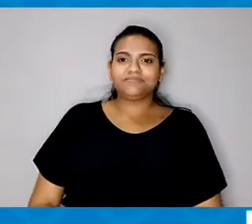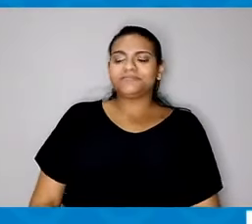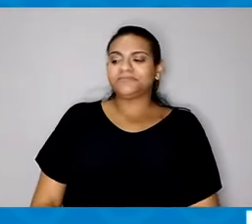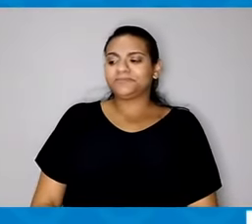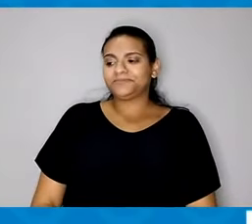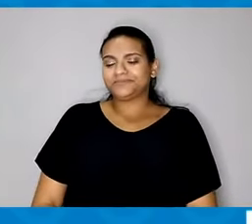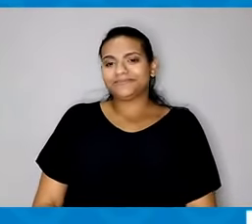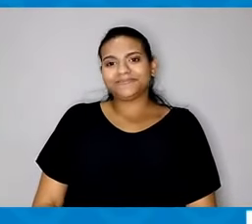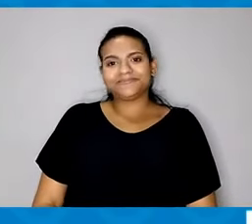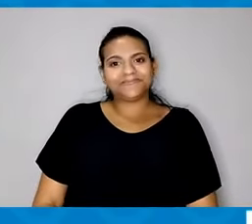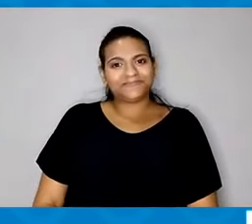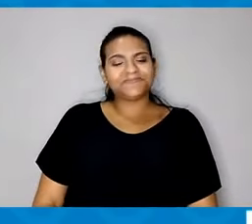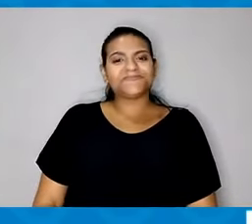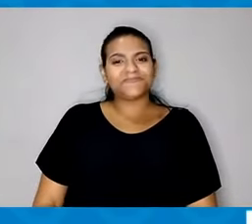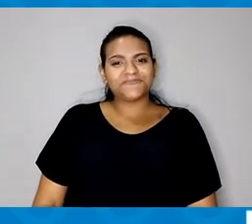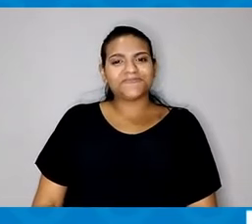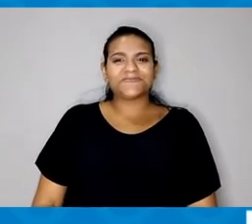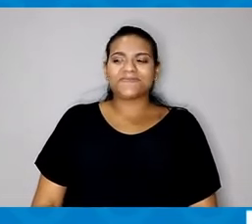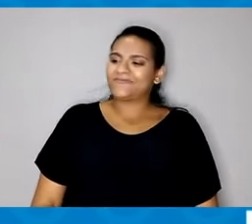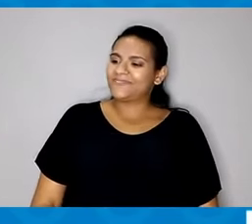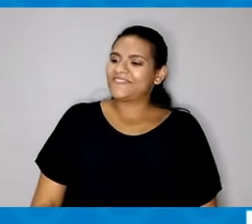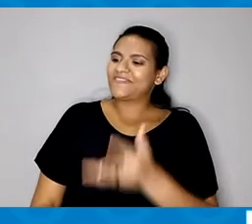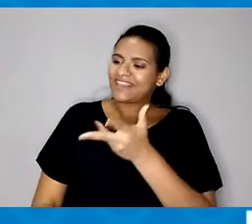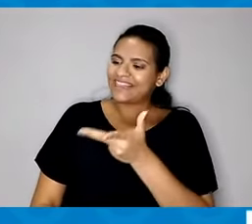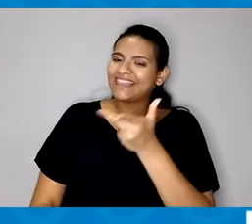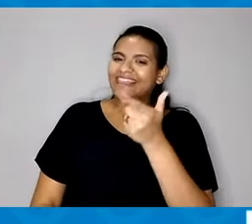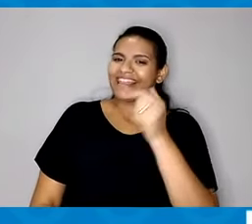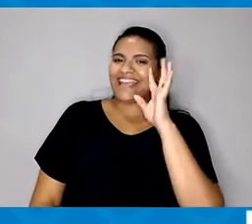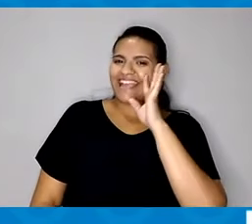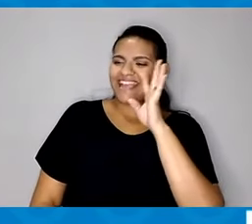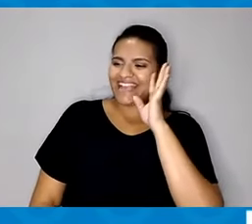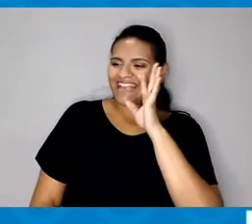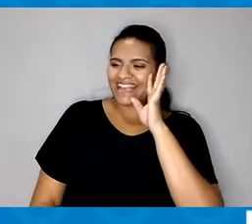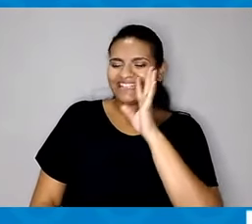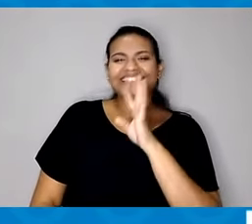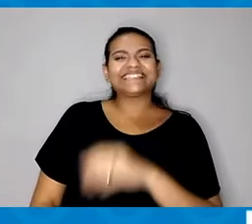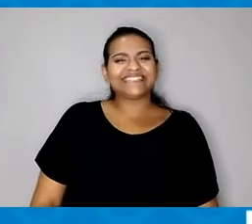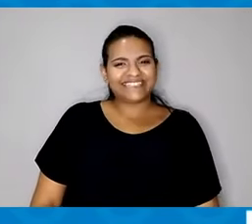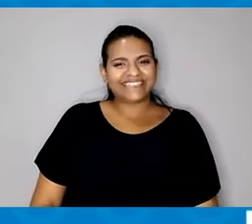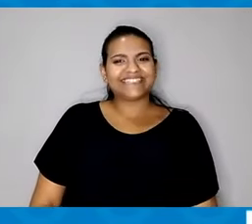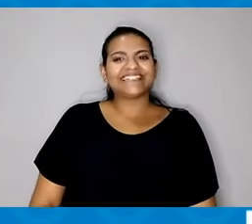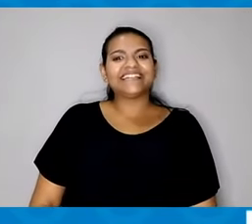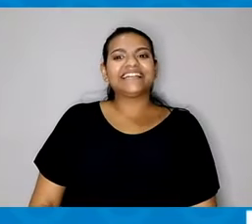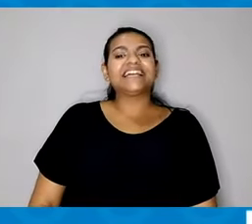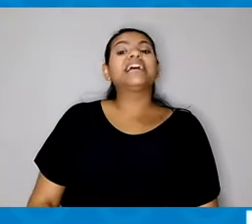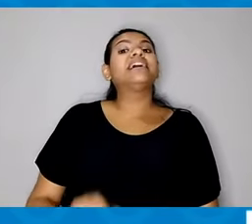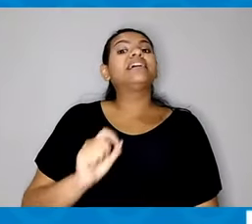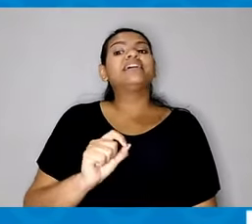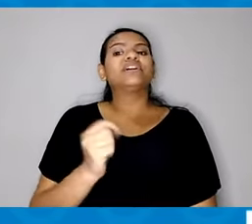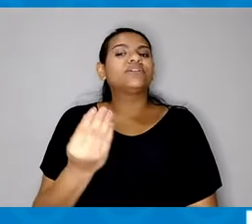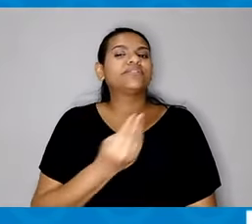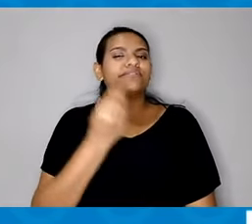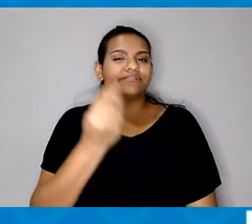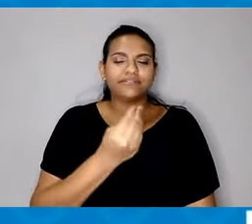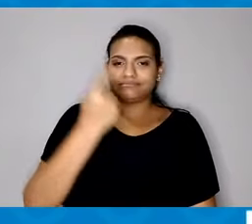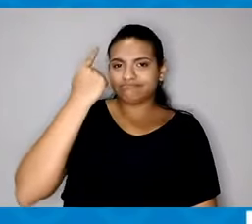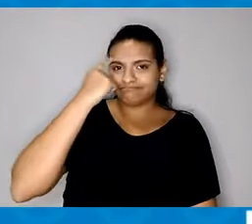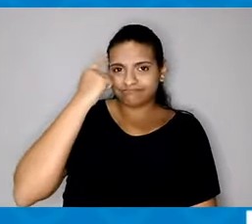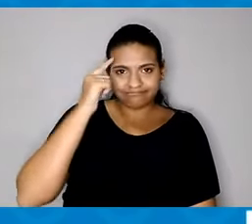Fantástico, né? Nada melhor do que a gente ouvir, né? Do papel, do olhar, né, do próprio jovem